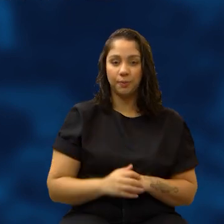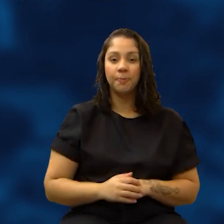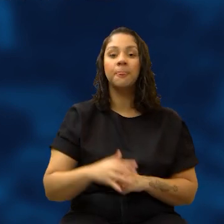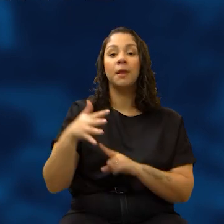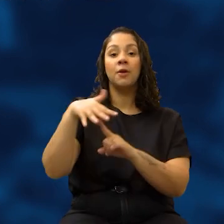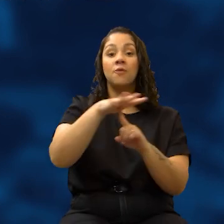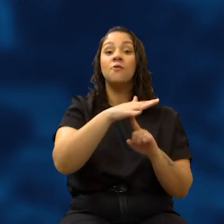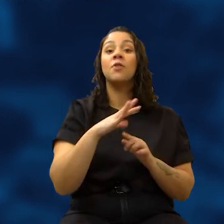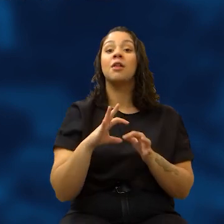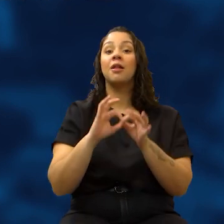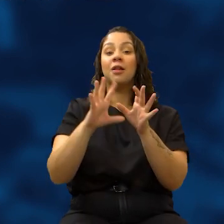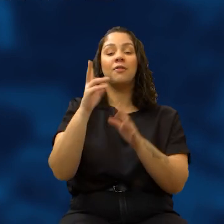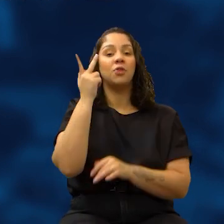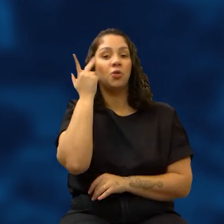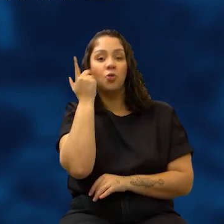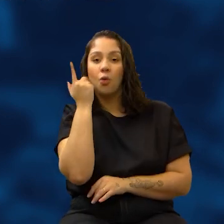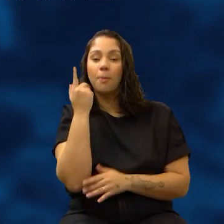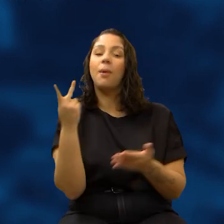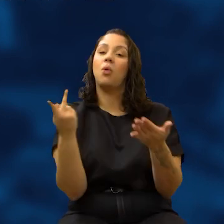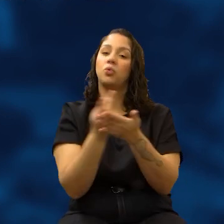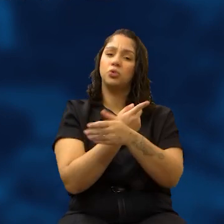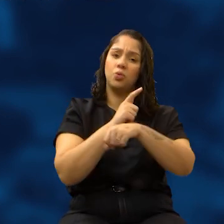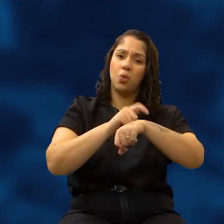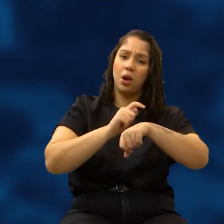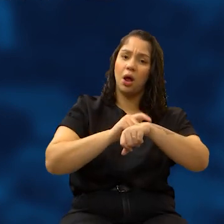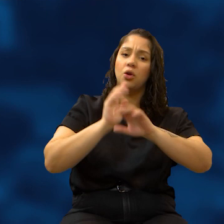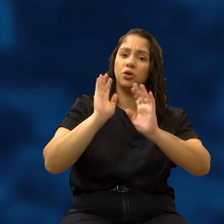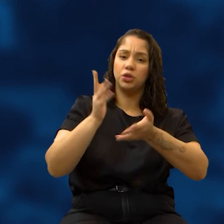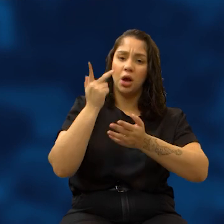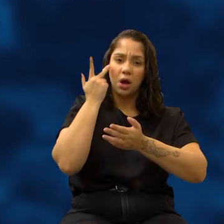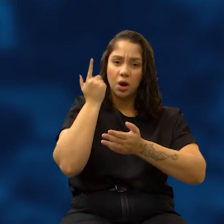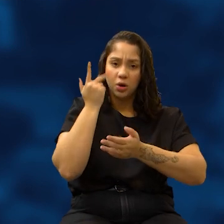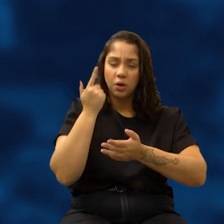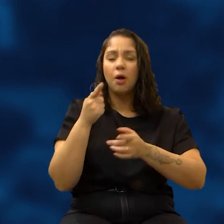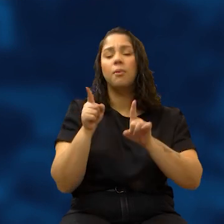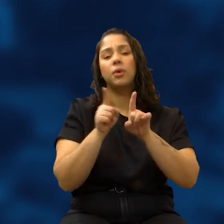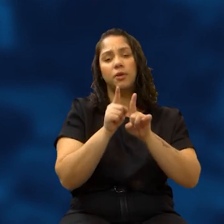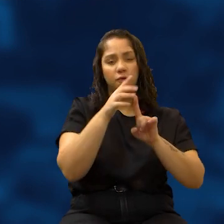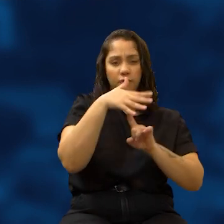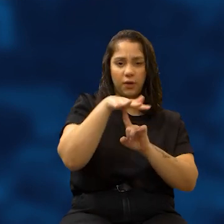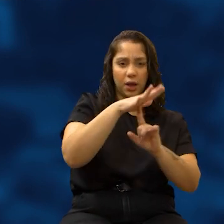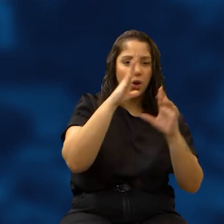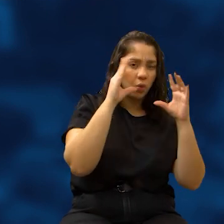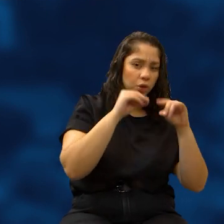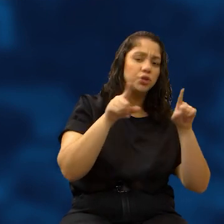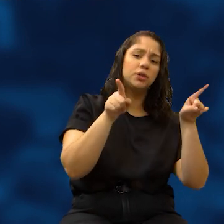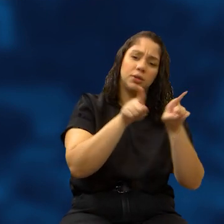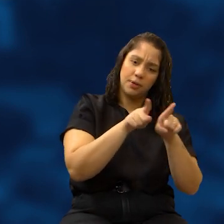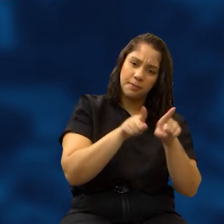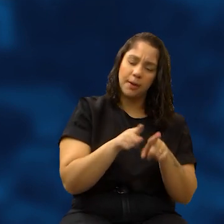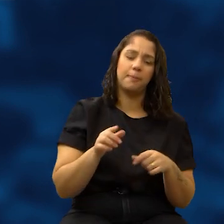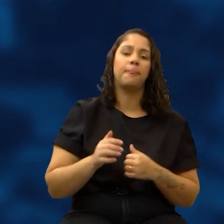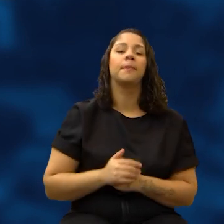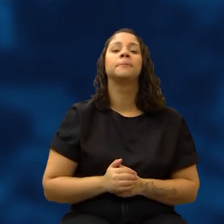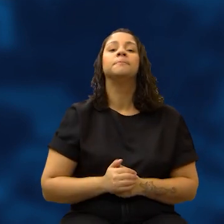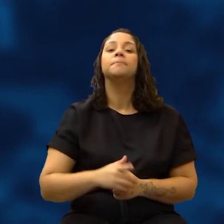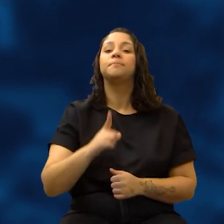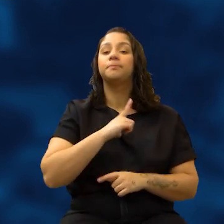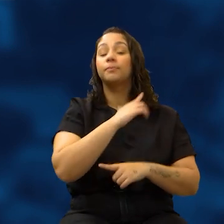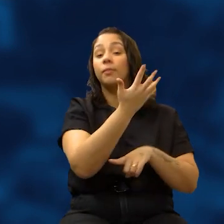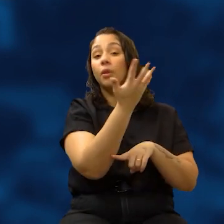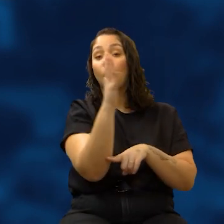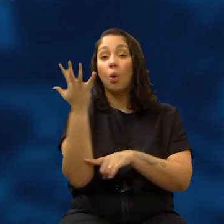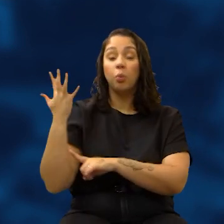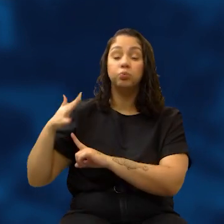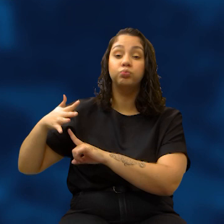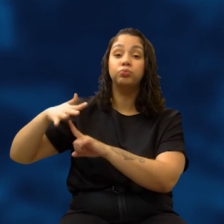livres serão realizadas normalmente nos locais e horários de costume, as feiras noturnas também. Os bosques e parques